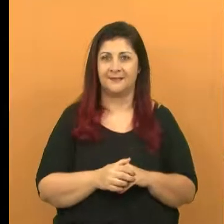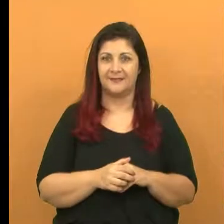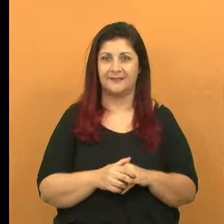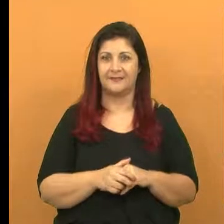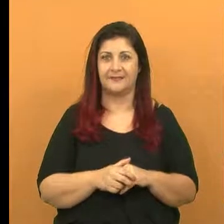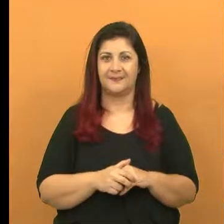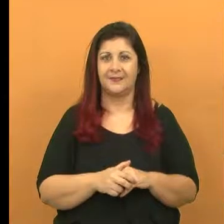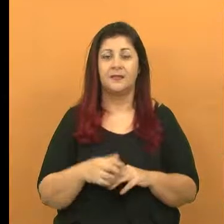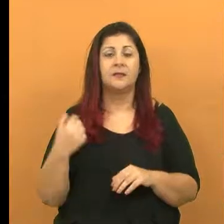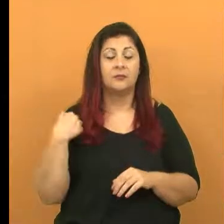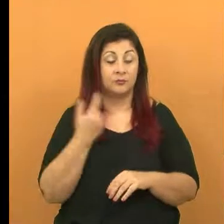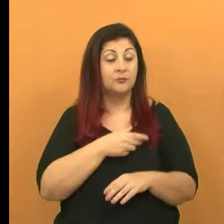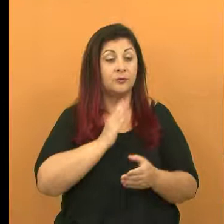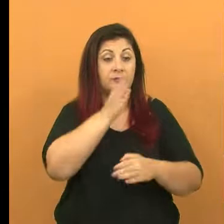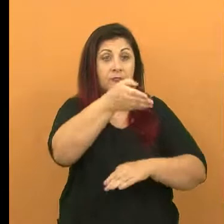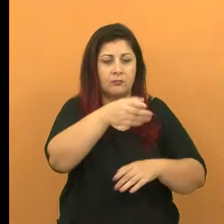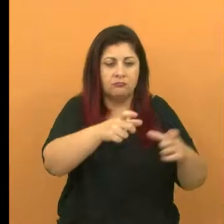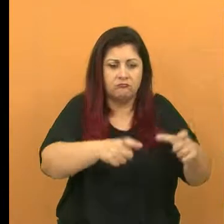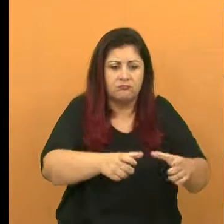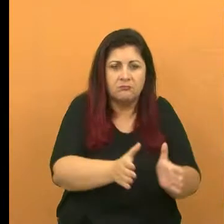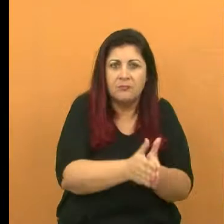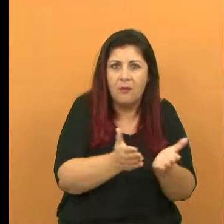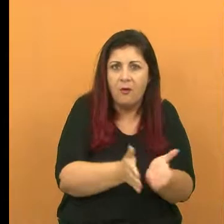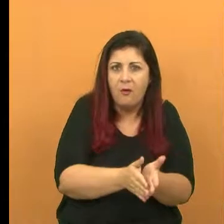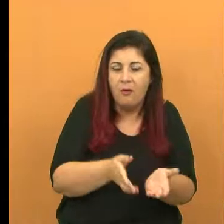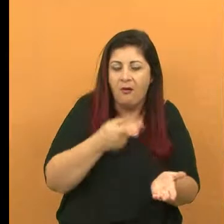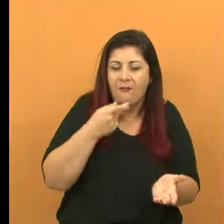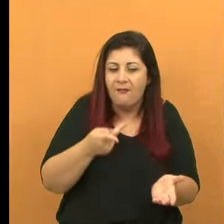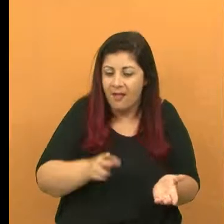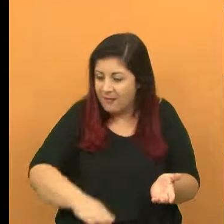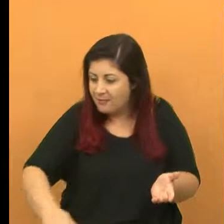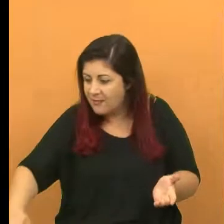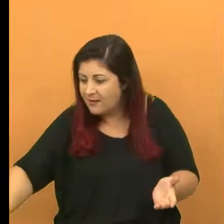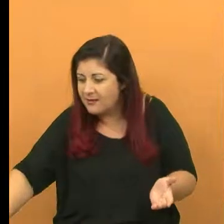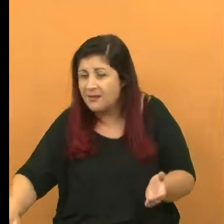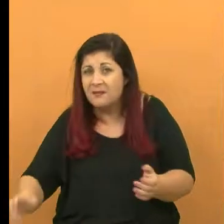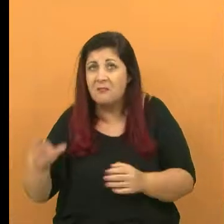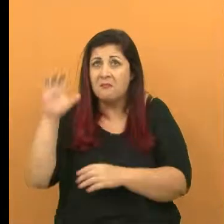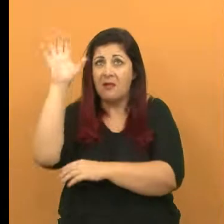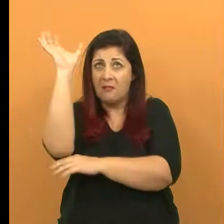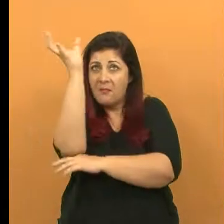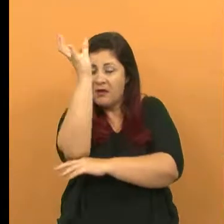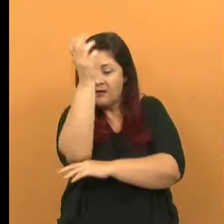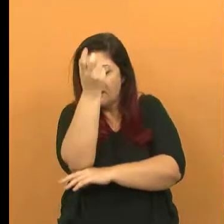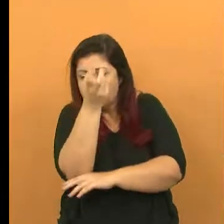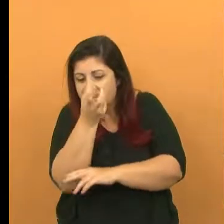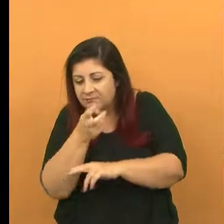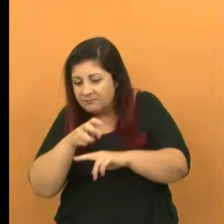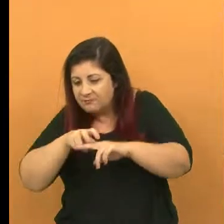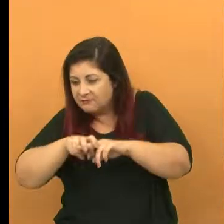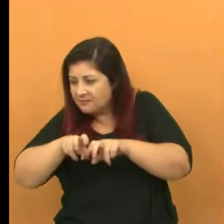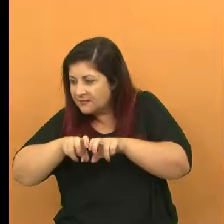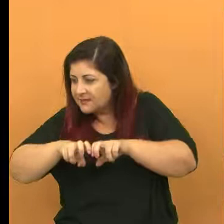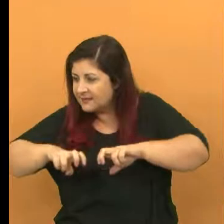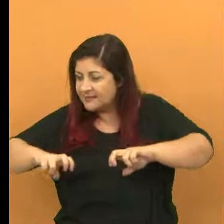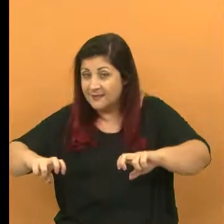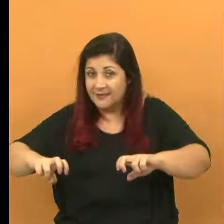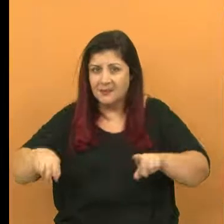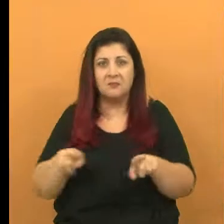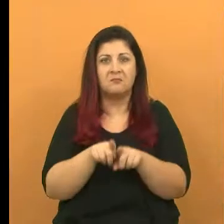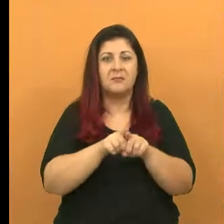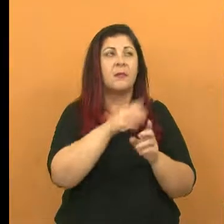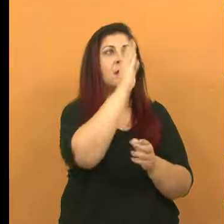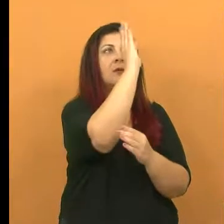em comunidade carente contar histórias para as crianças carentes, debaixo de árvores, né? Na biblioteca,